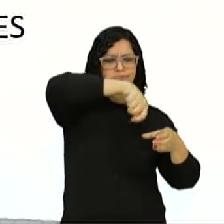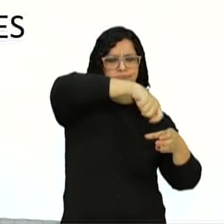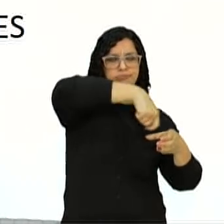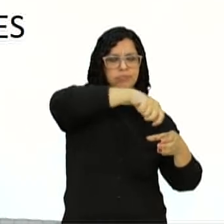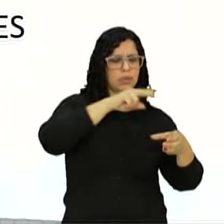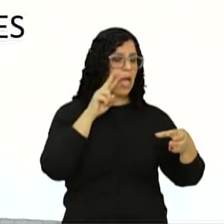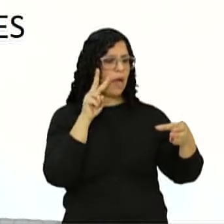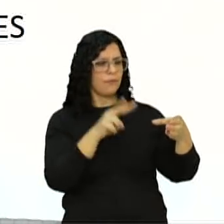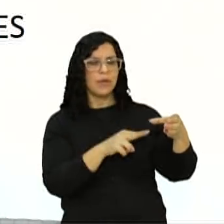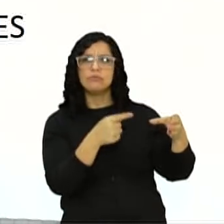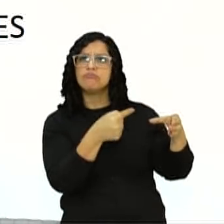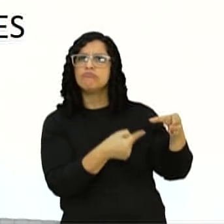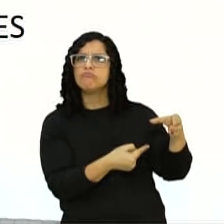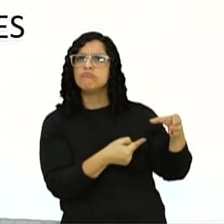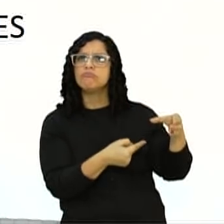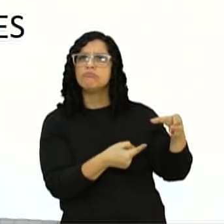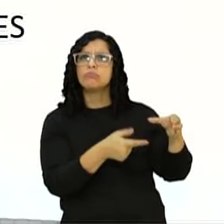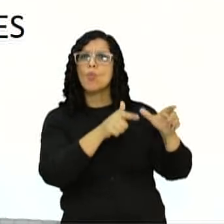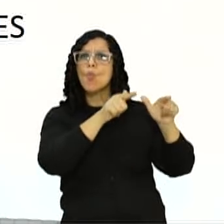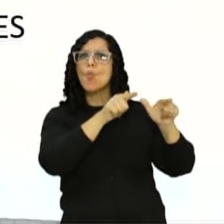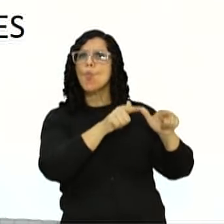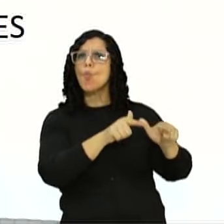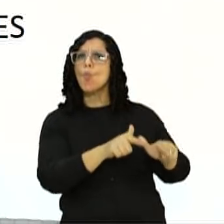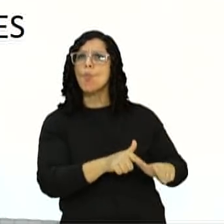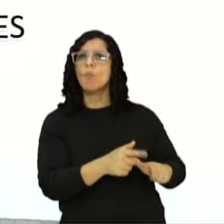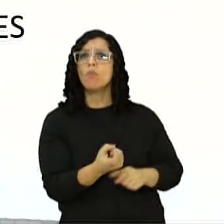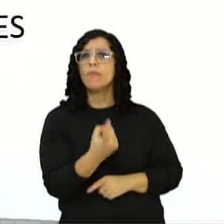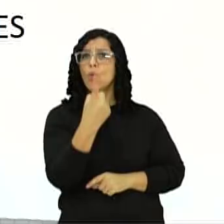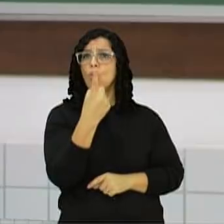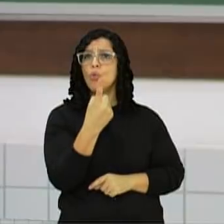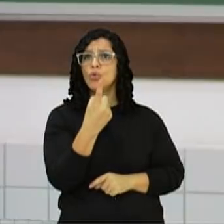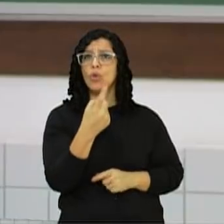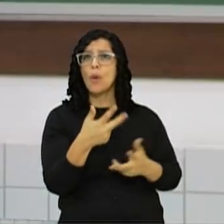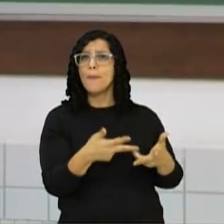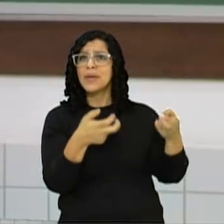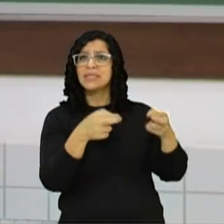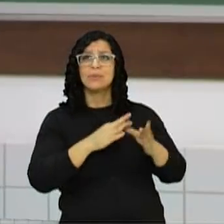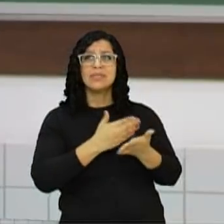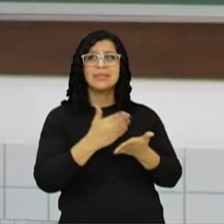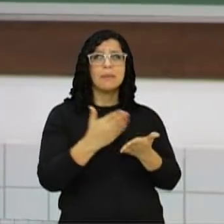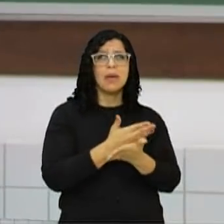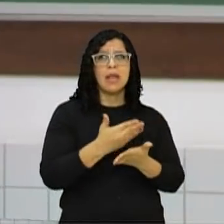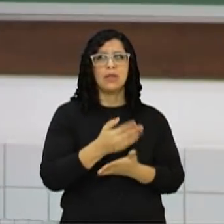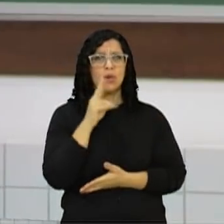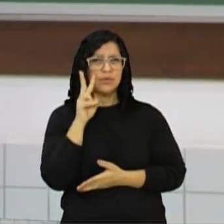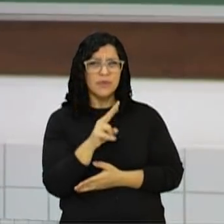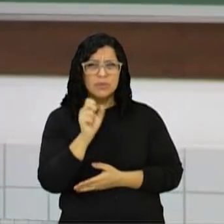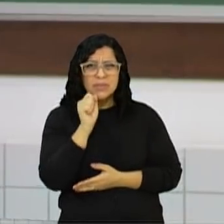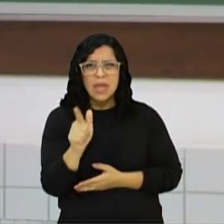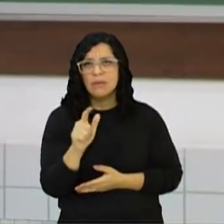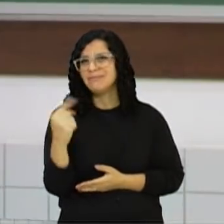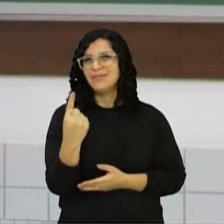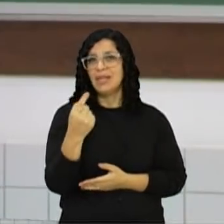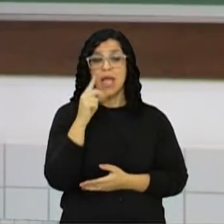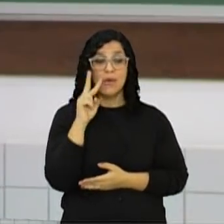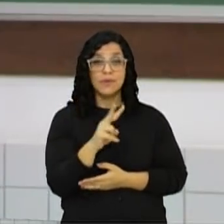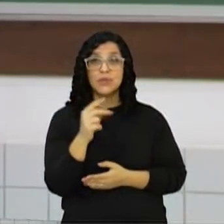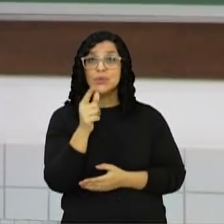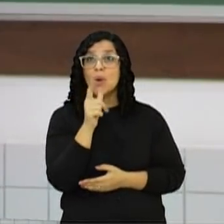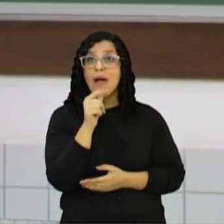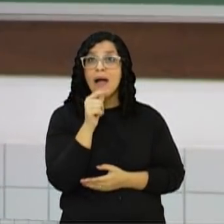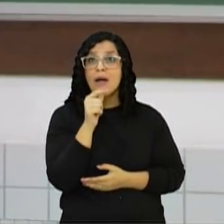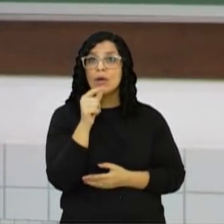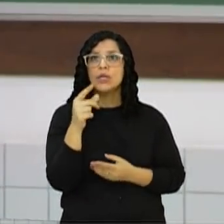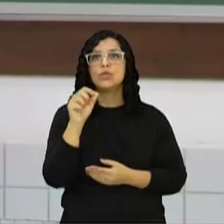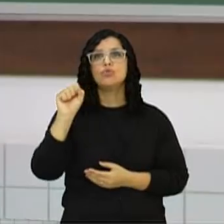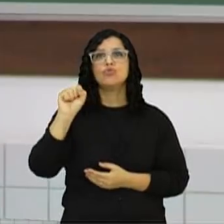eu visualizo uma coisa única, uma coisa só, eu só vejo a água que